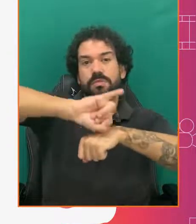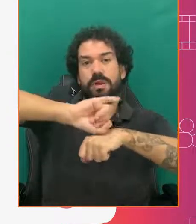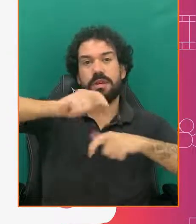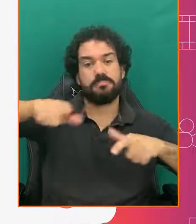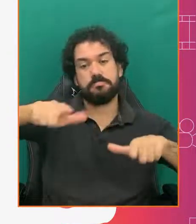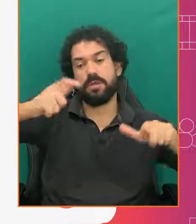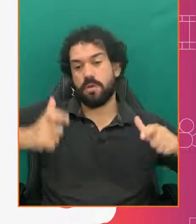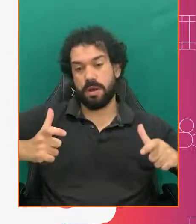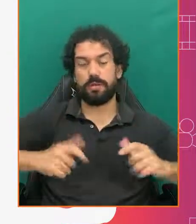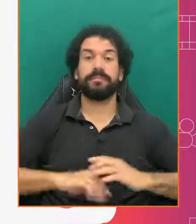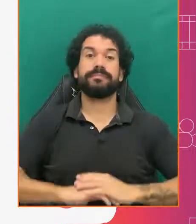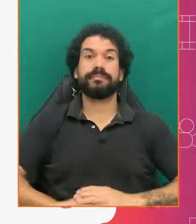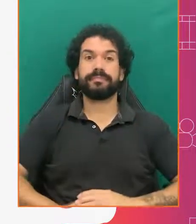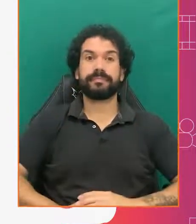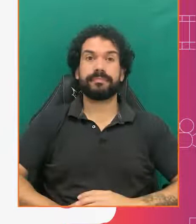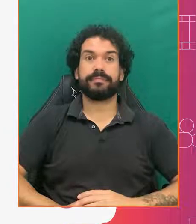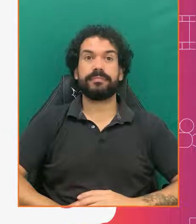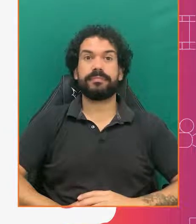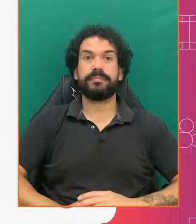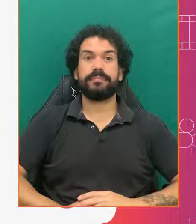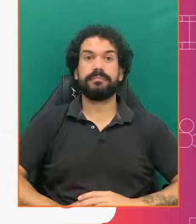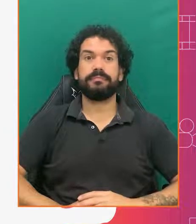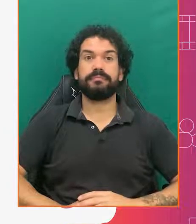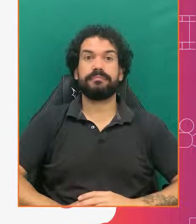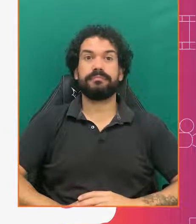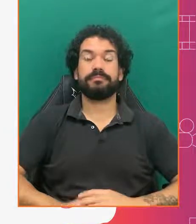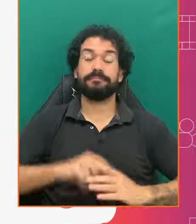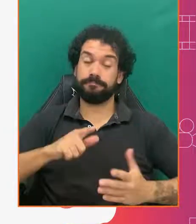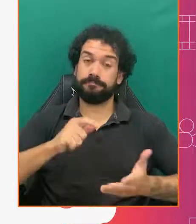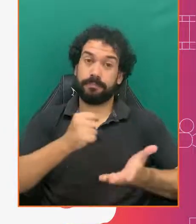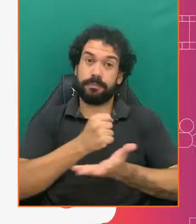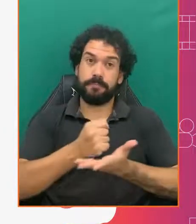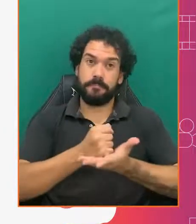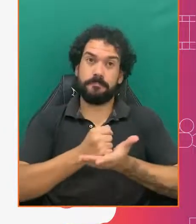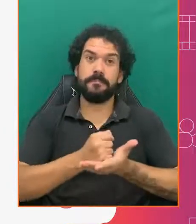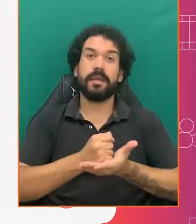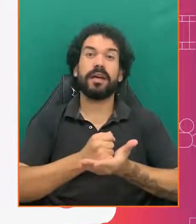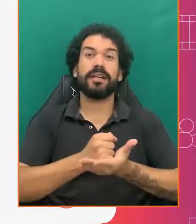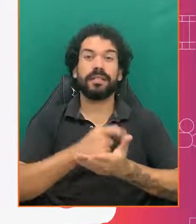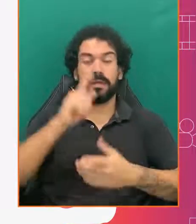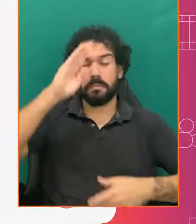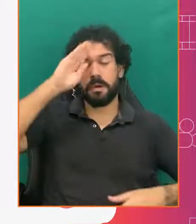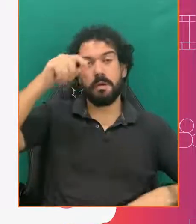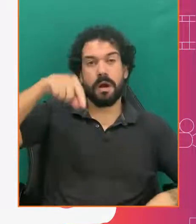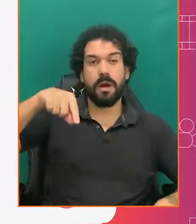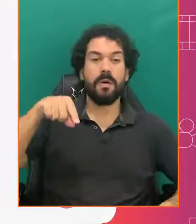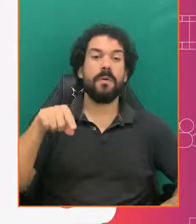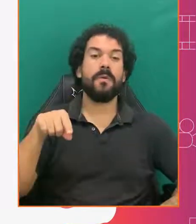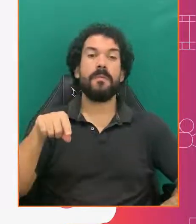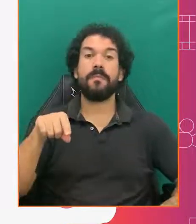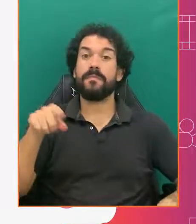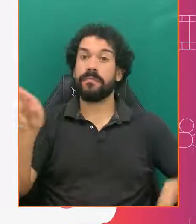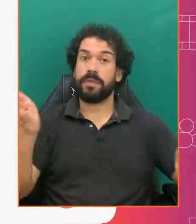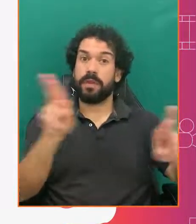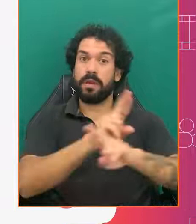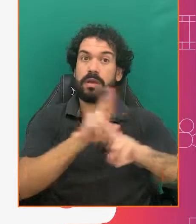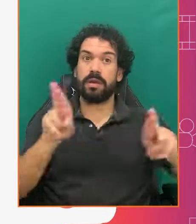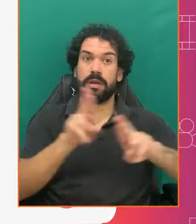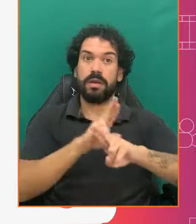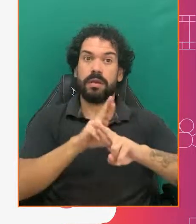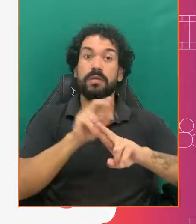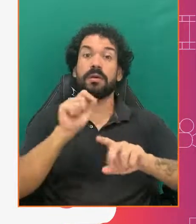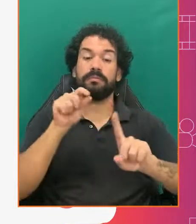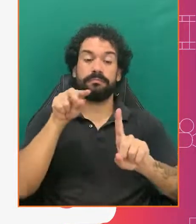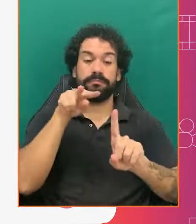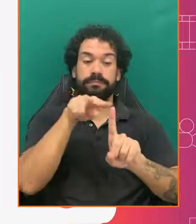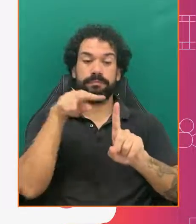corpo ocupa em um ambiente. Esse princípio tem principalmente a relação com